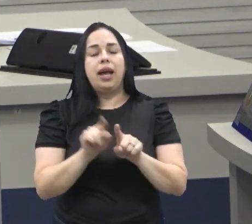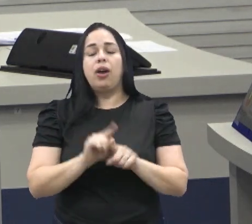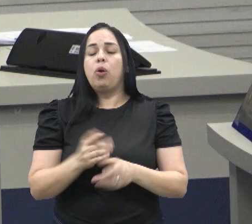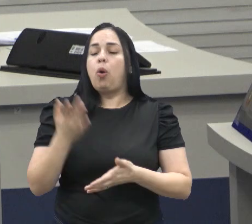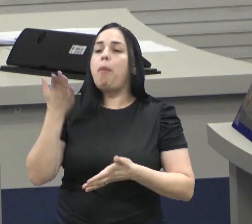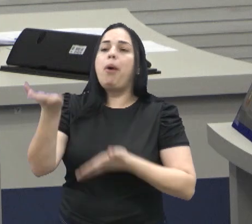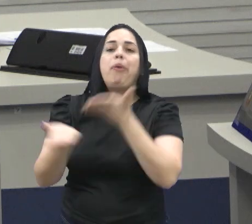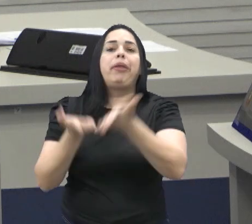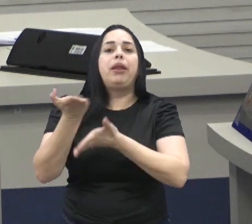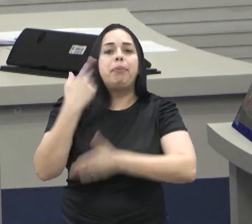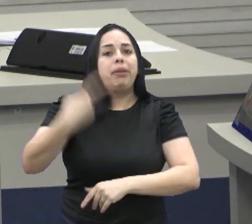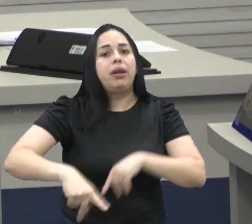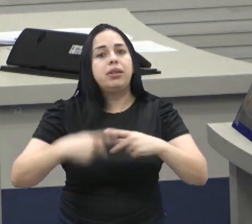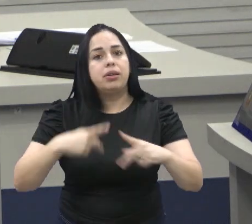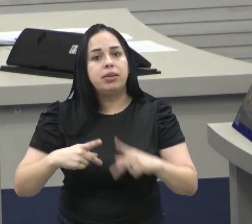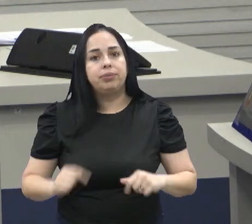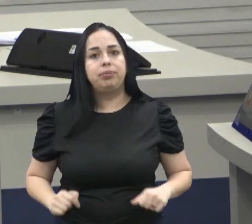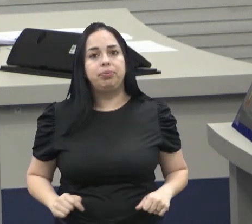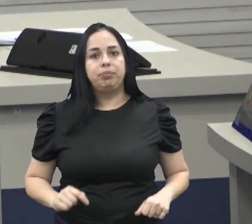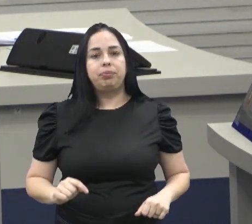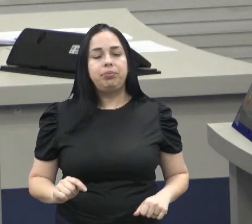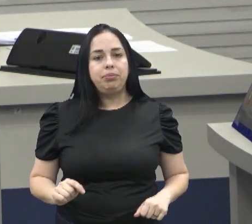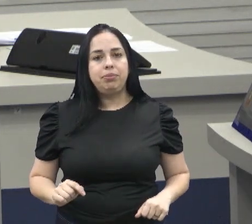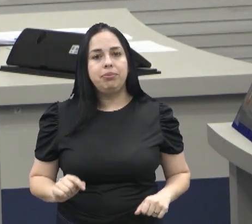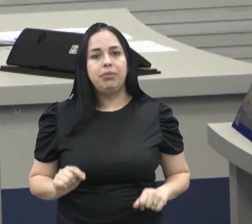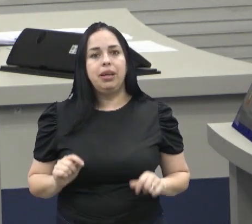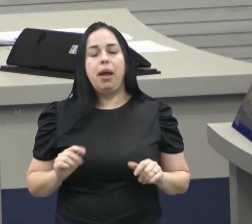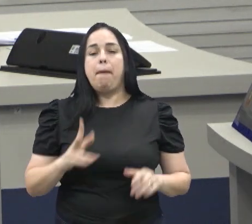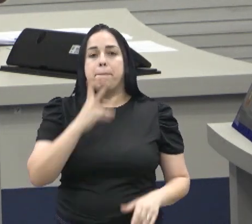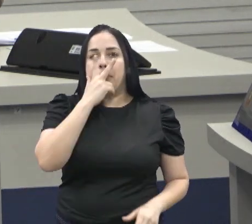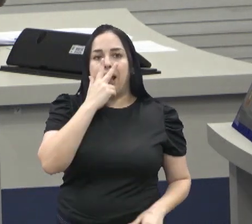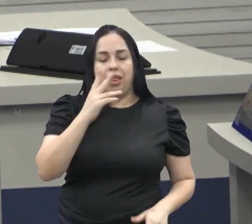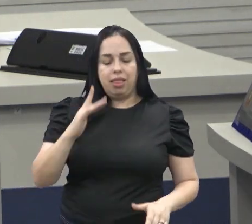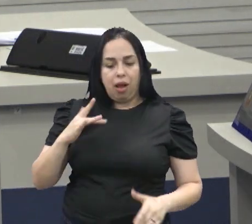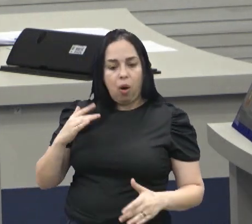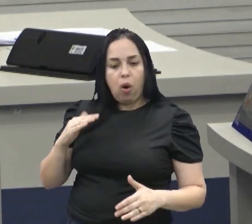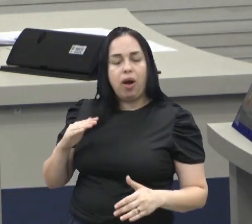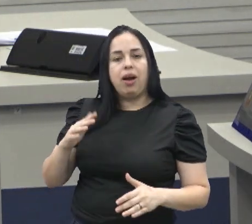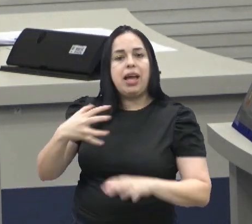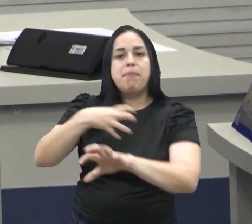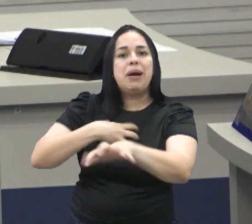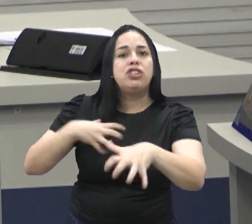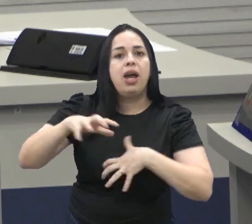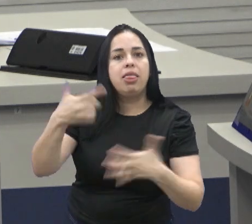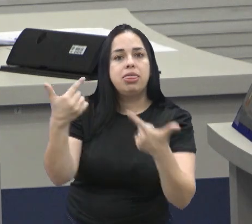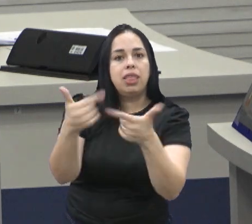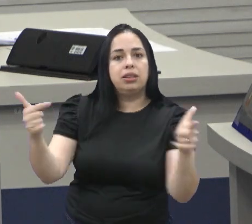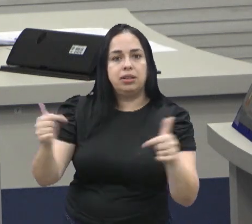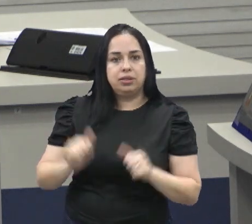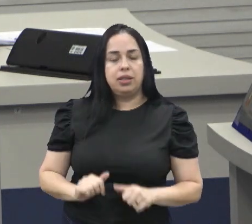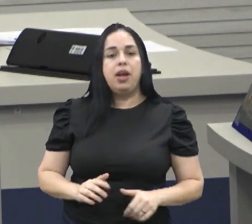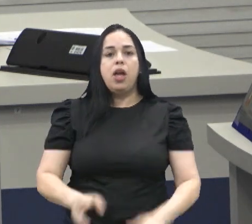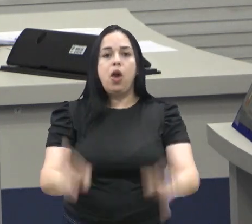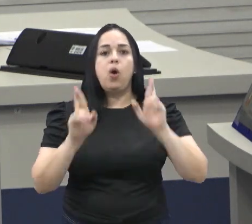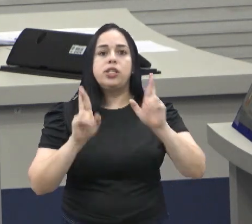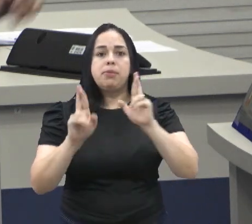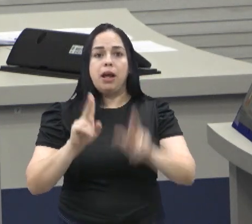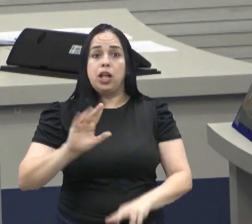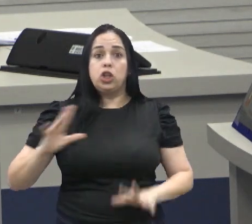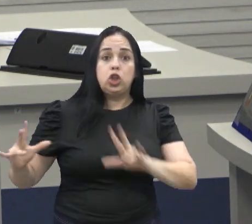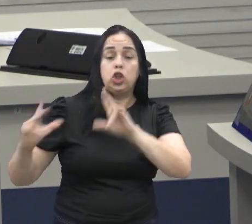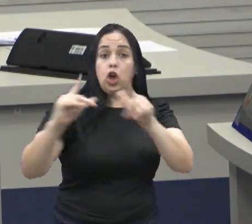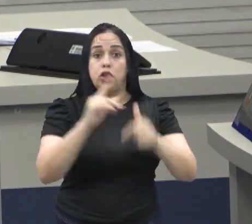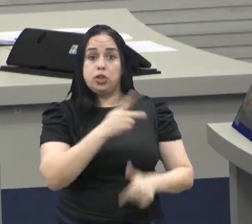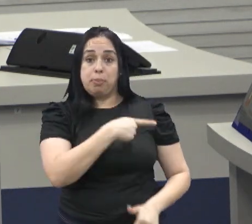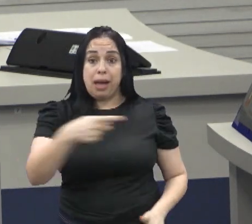José. Estão se tratando desumanamente. Eu espero que todos os pastores, que todos os